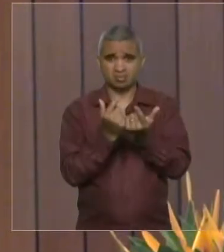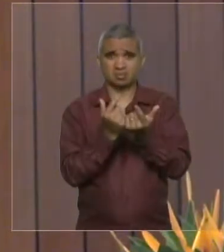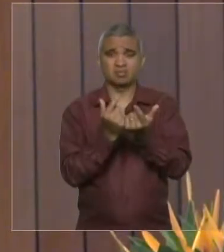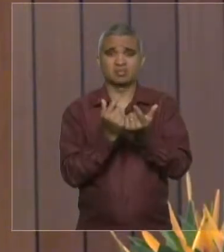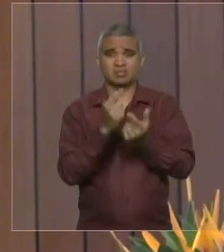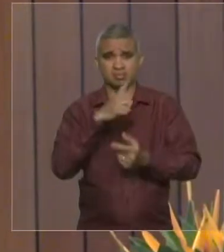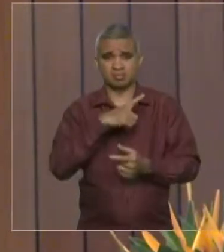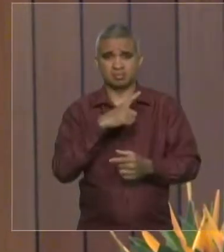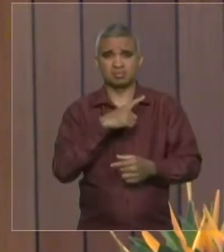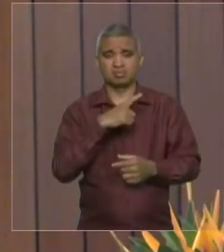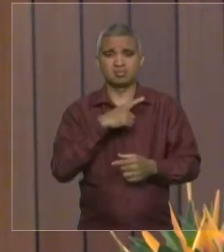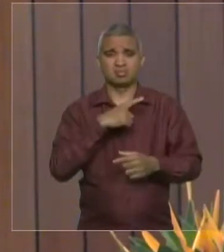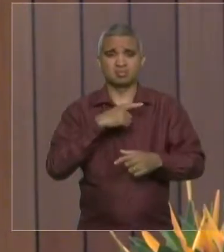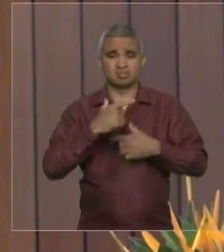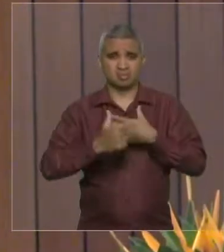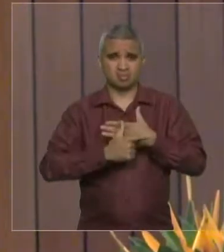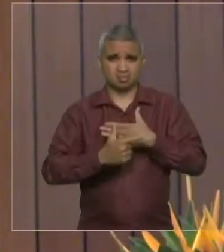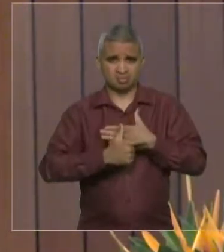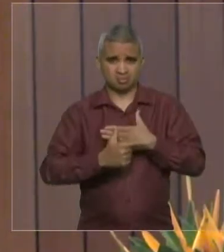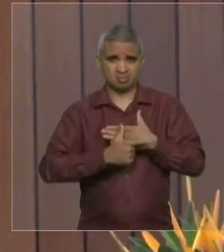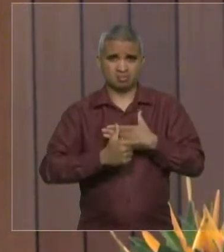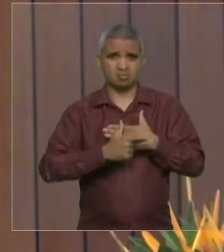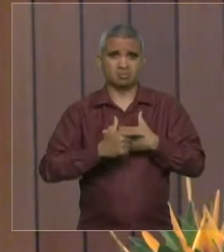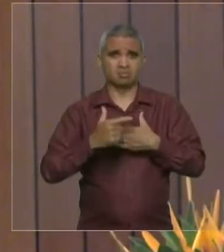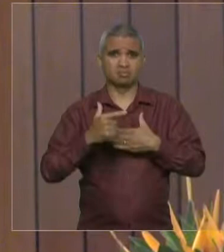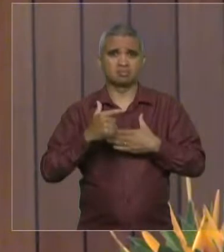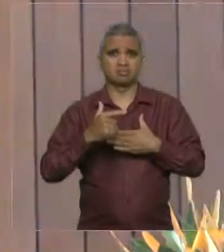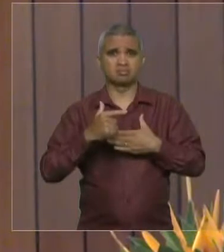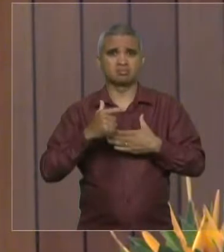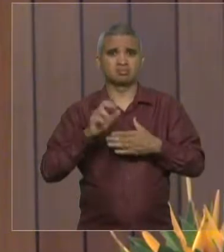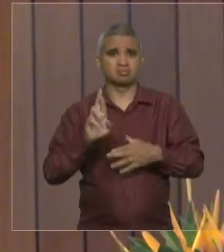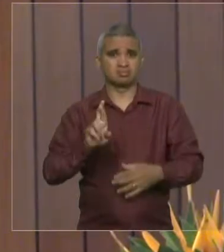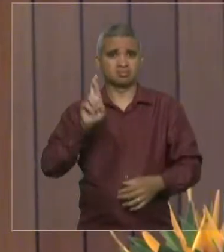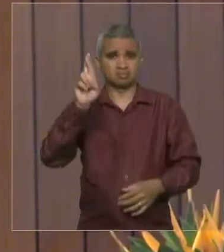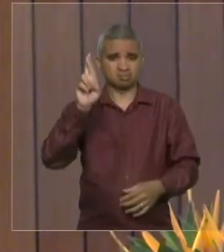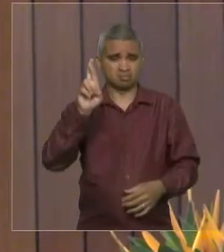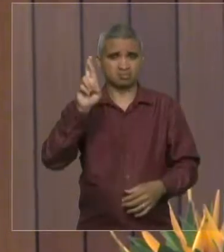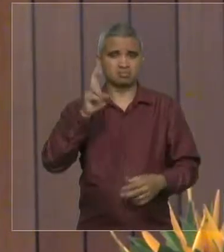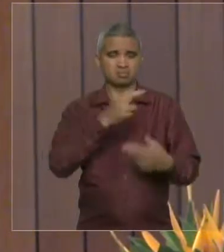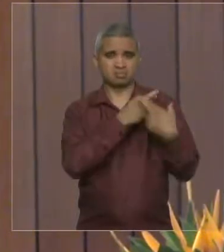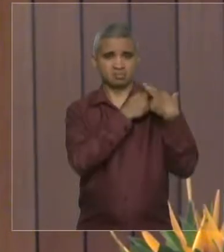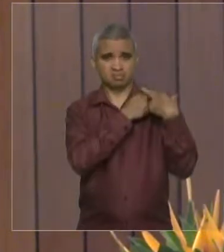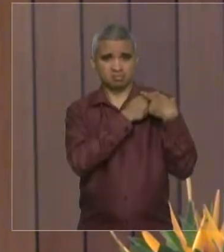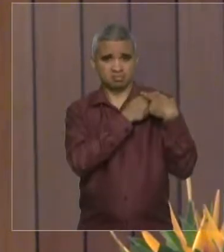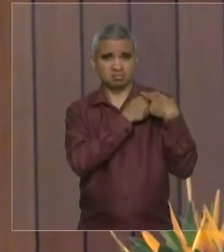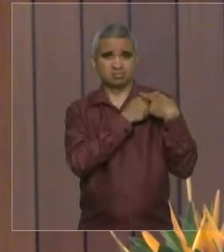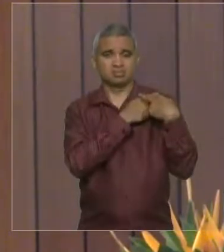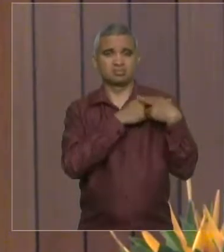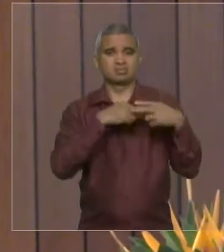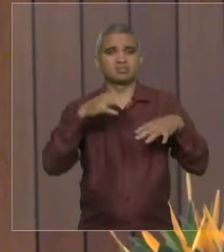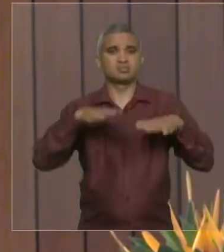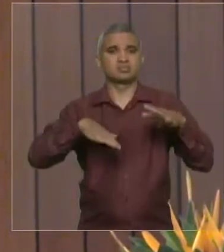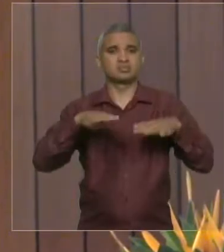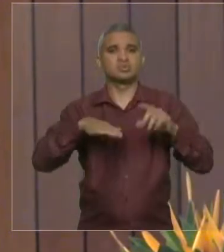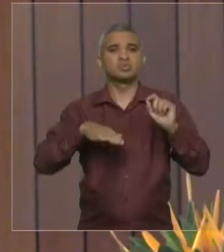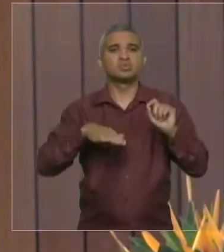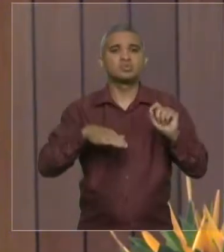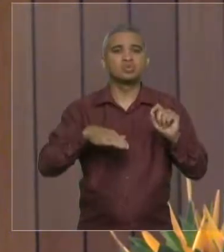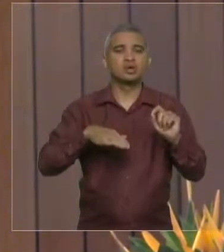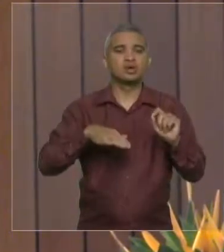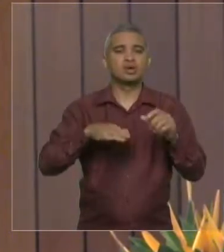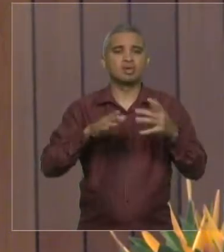função, ou pelo menos deveria exercer uma função de representação responsável, coloca-o num patamar muito